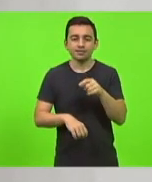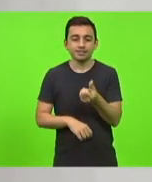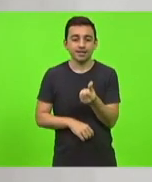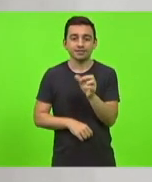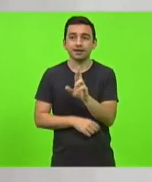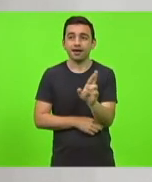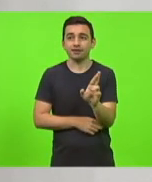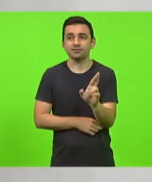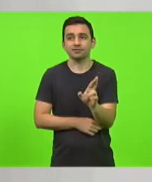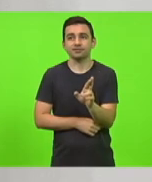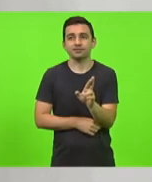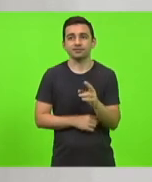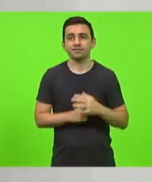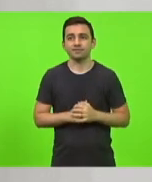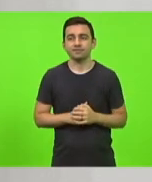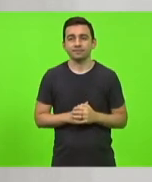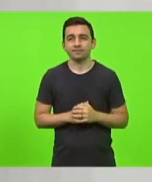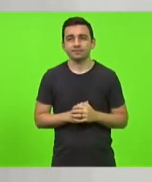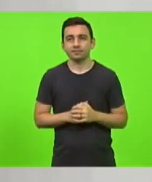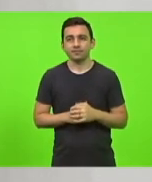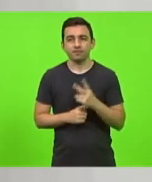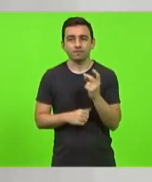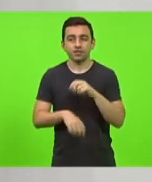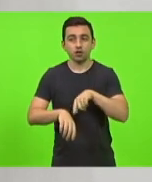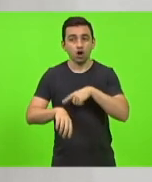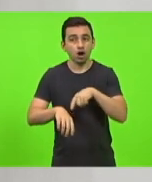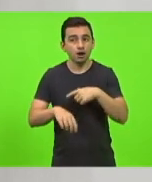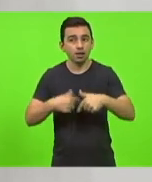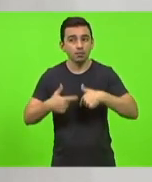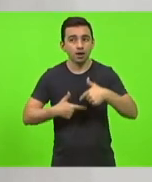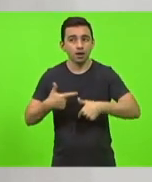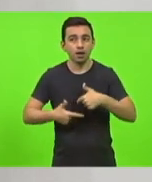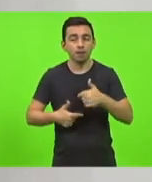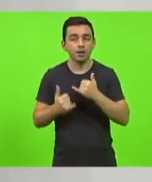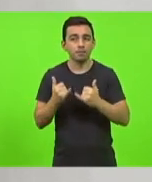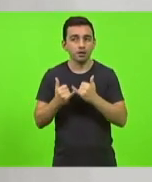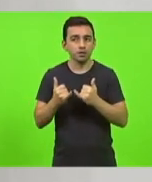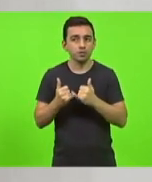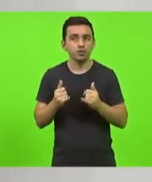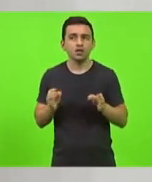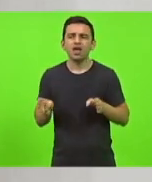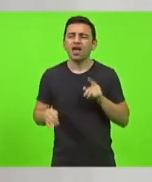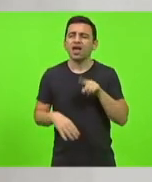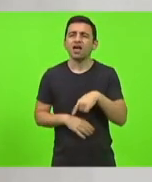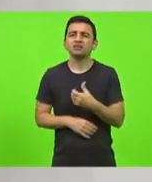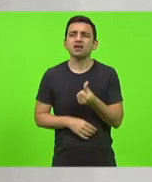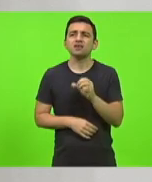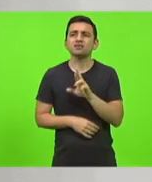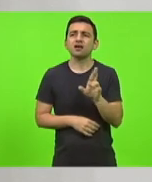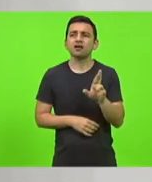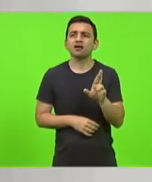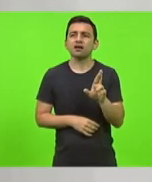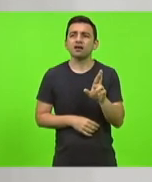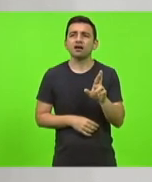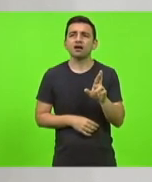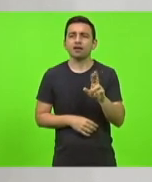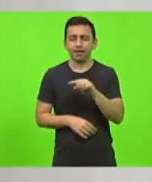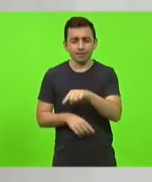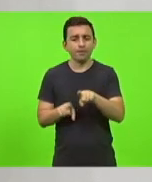R$ 6,00. 20 horas, meio período, R$ 6,00. Mas ele também se